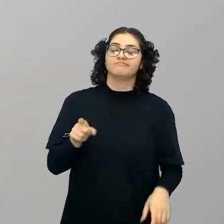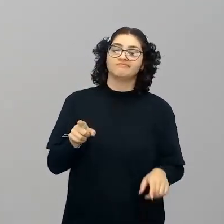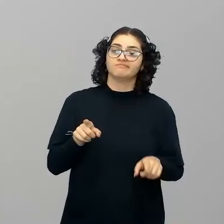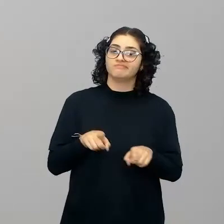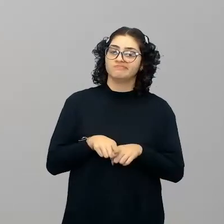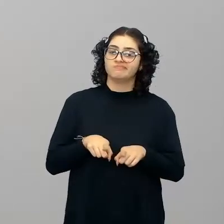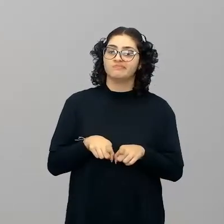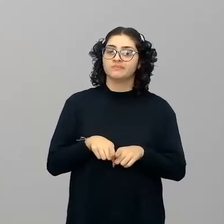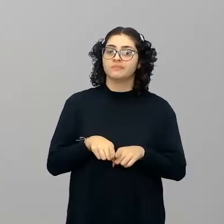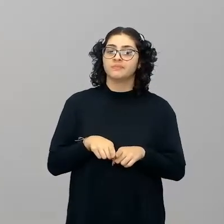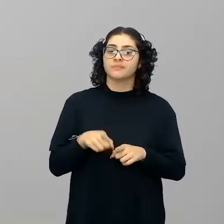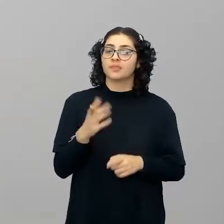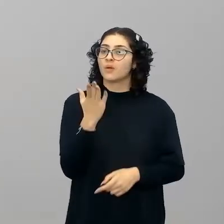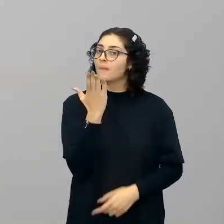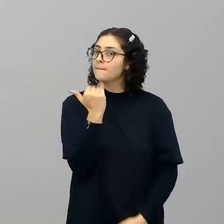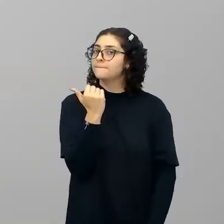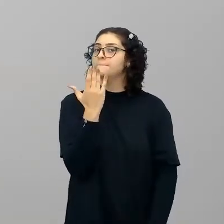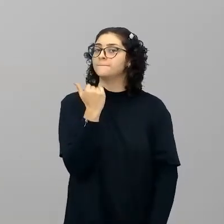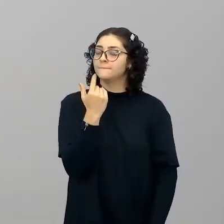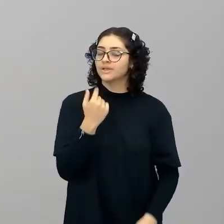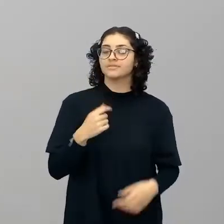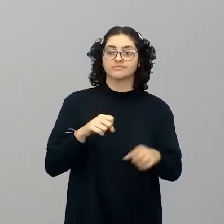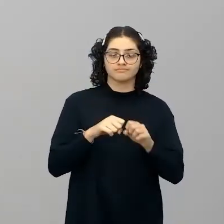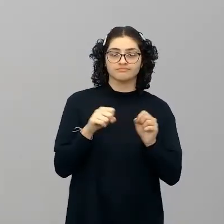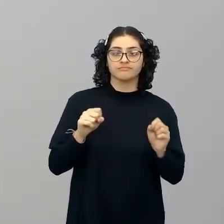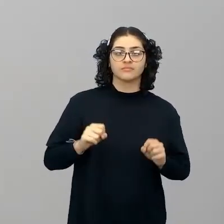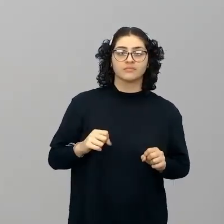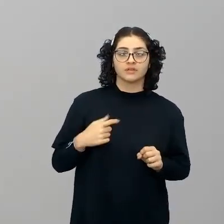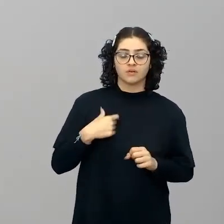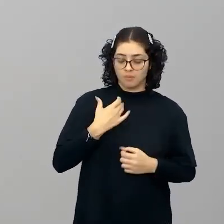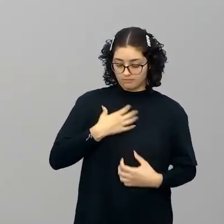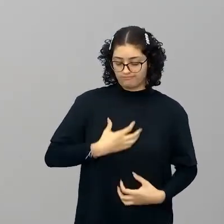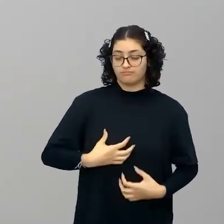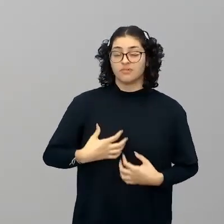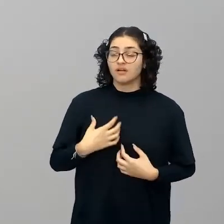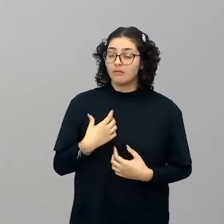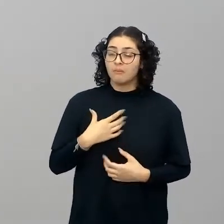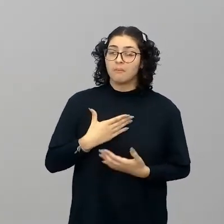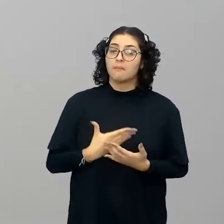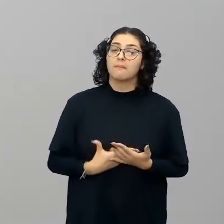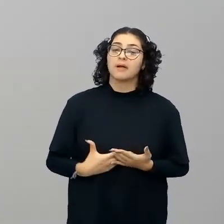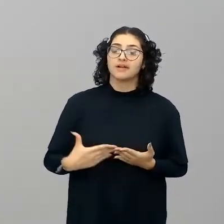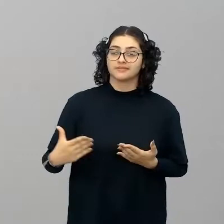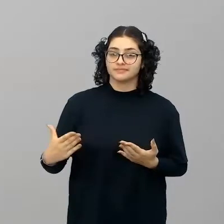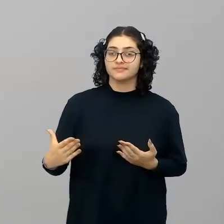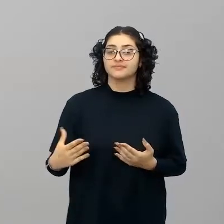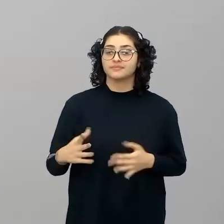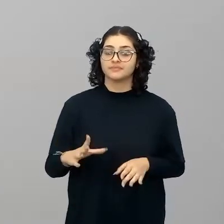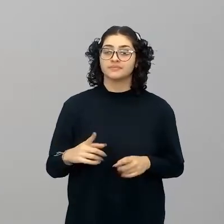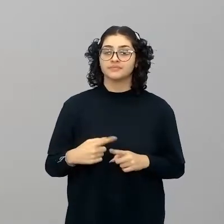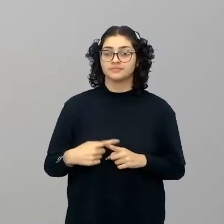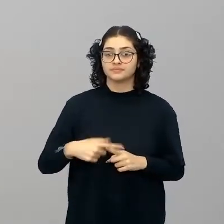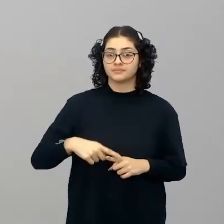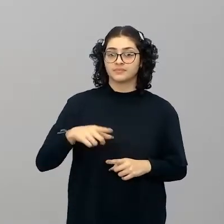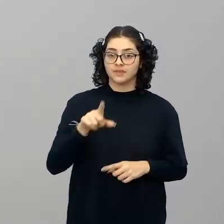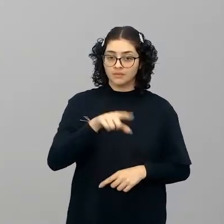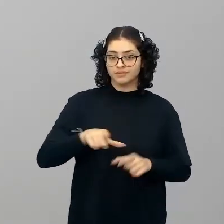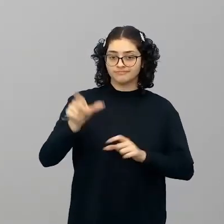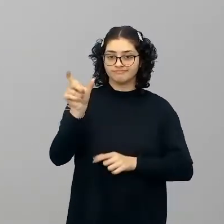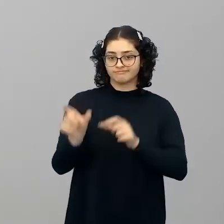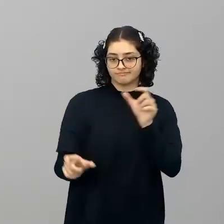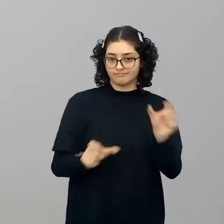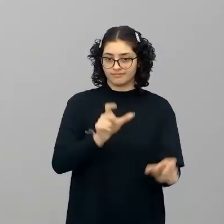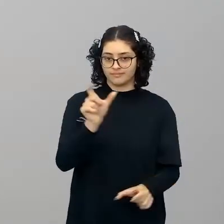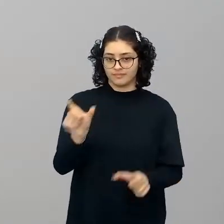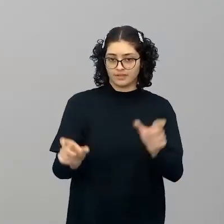também alimentar, né, o meu sistema aí digestório. Então, por causa disso, muitos indivíduos também,